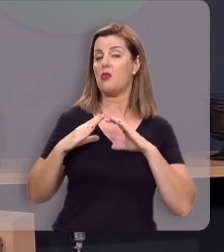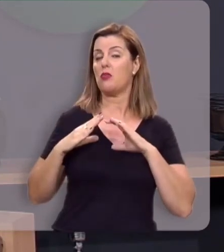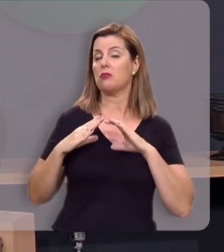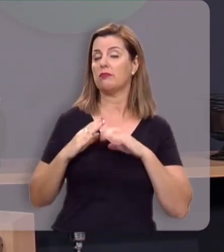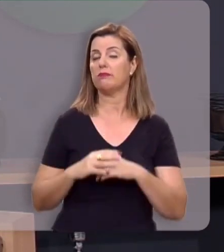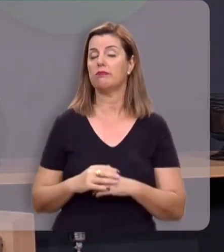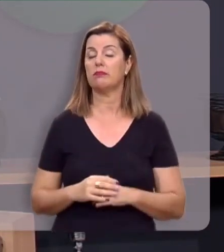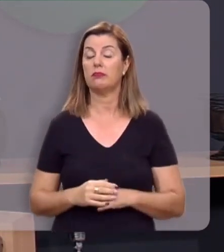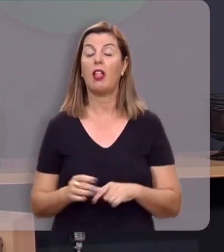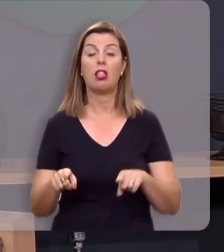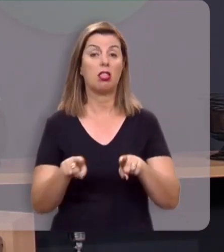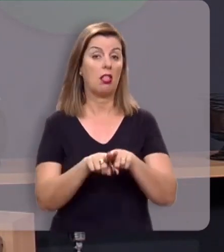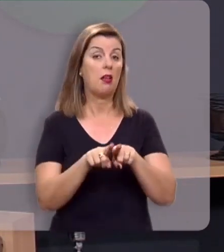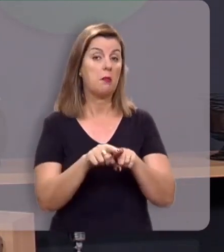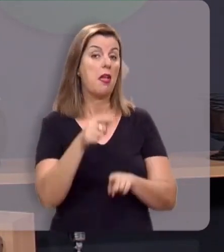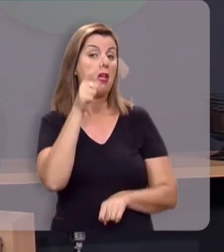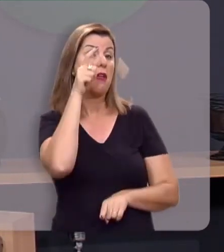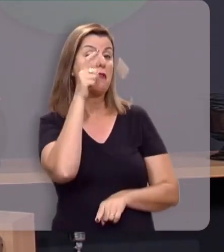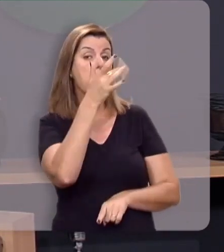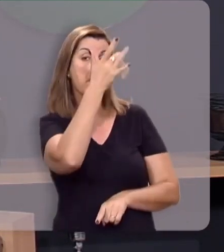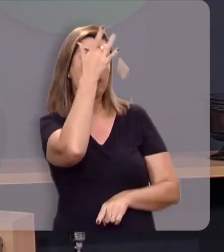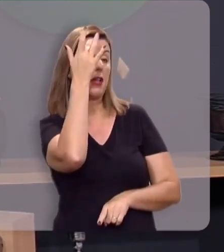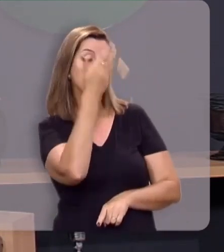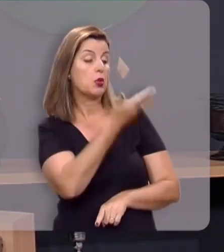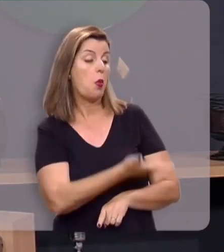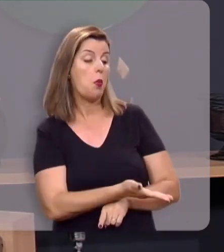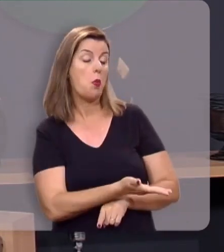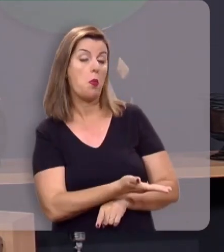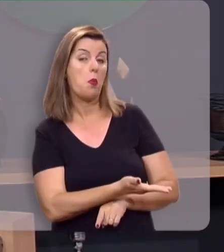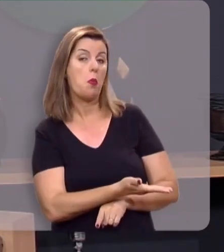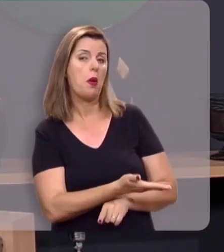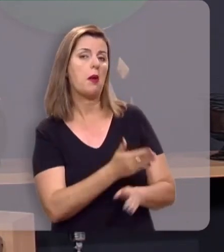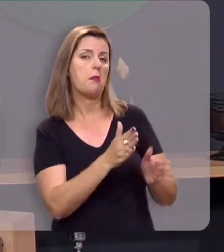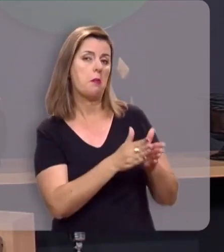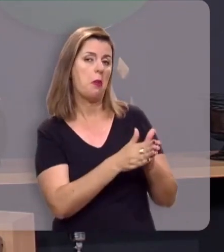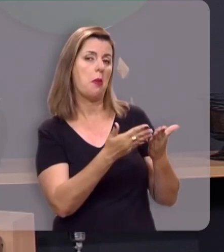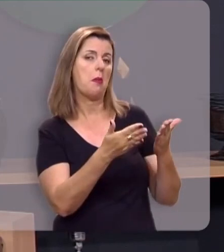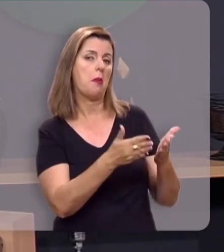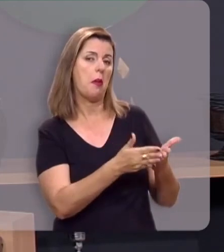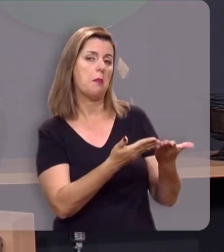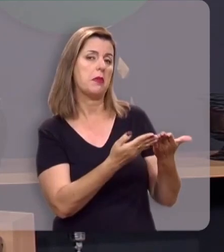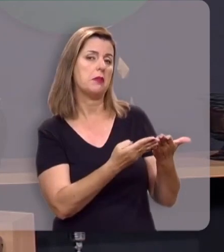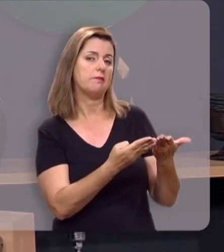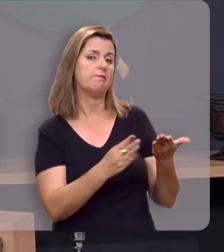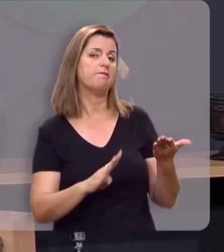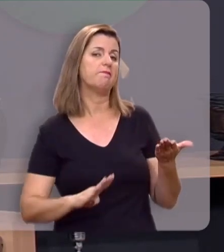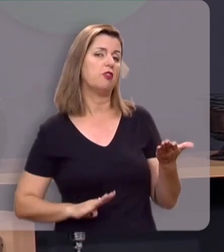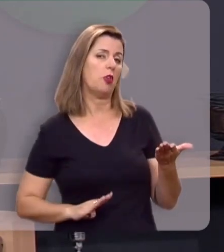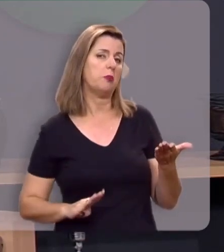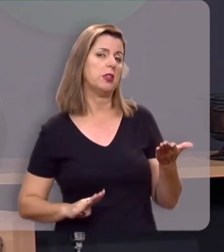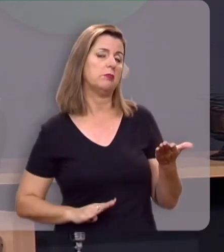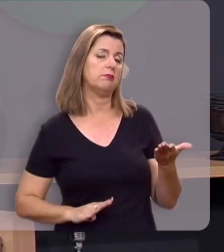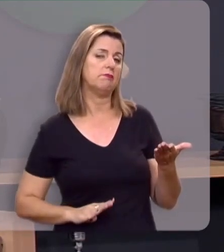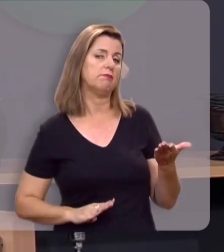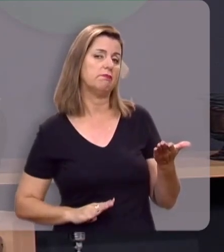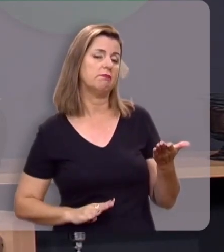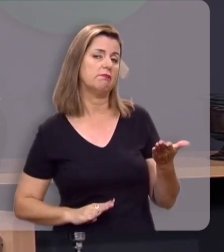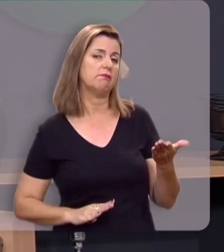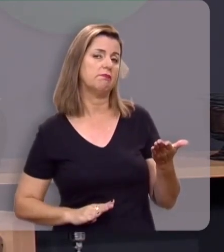riqueza. Ao mesmo tempo, tem tantas pessoas famintas,